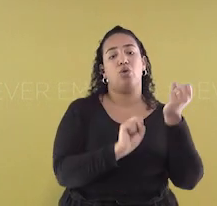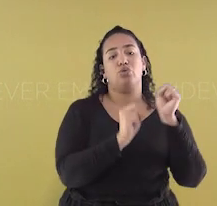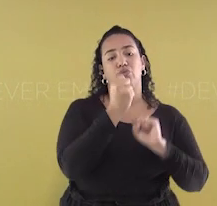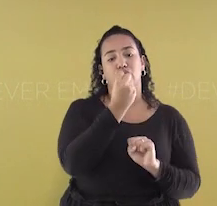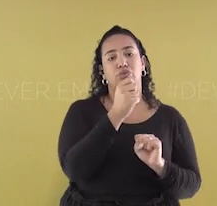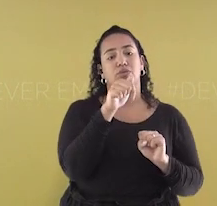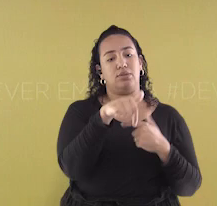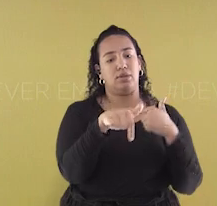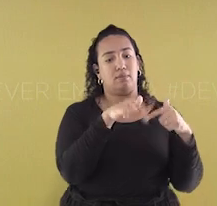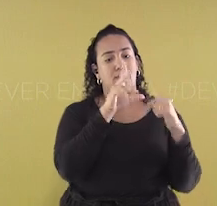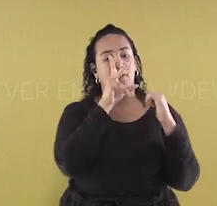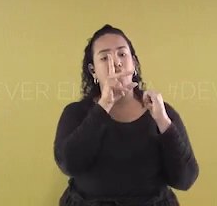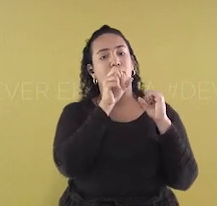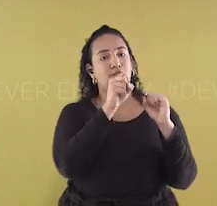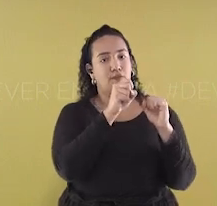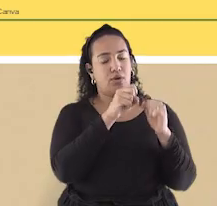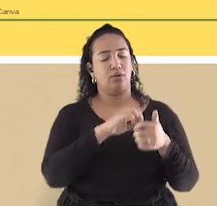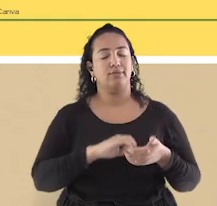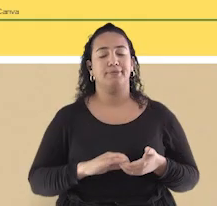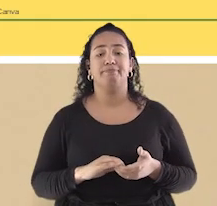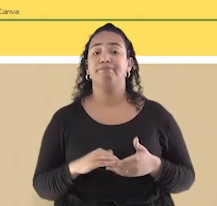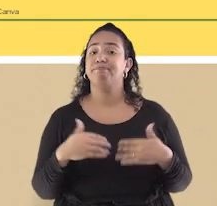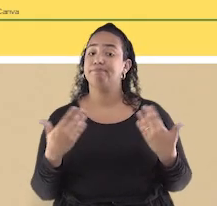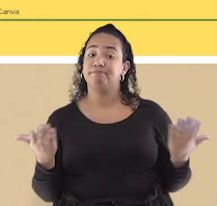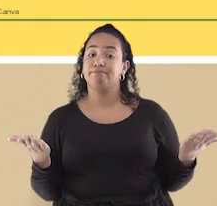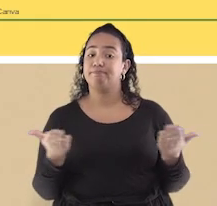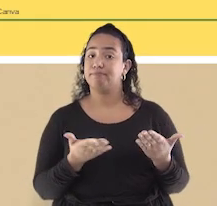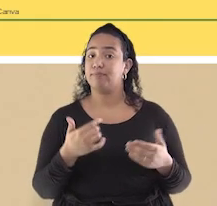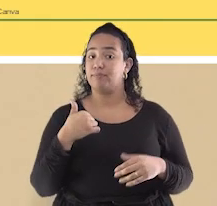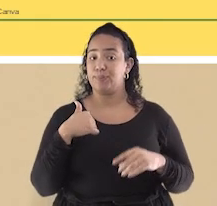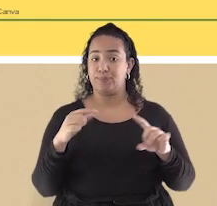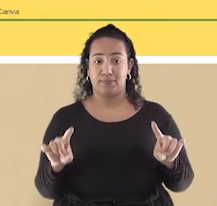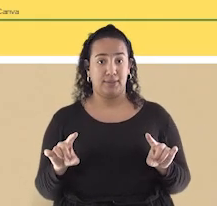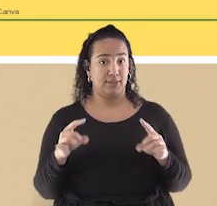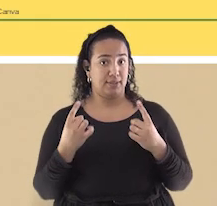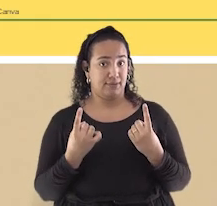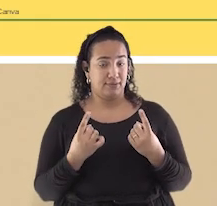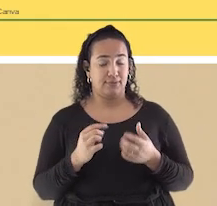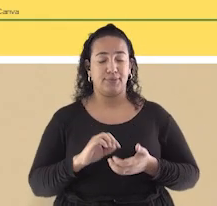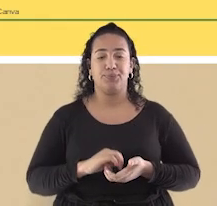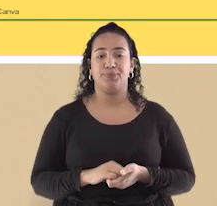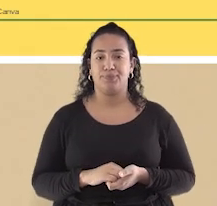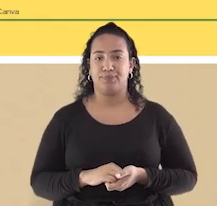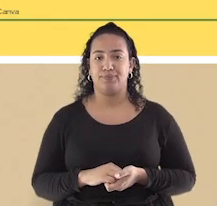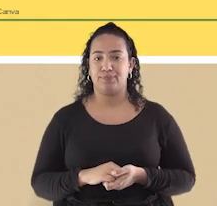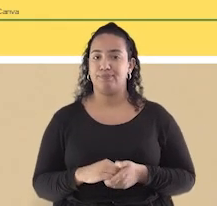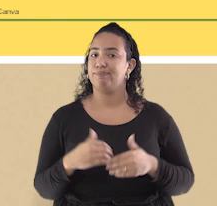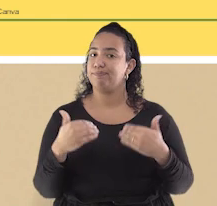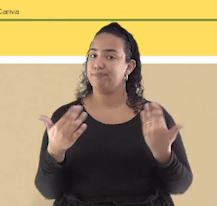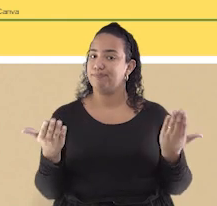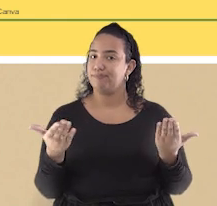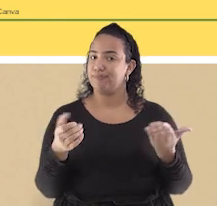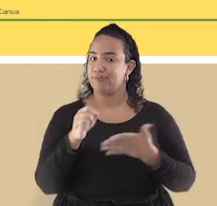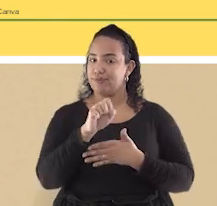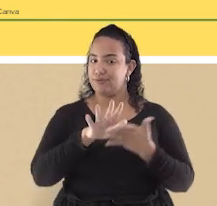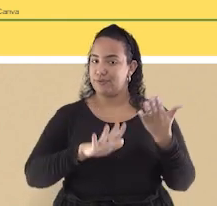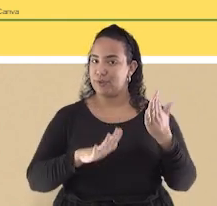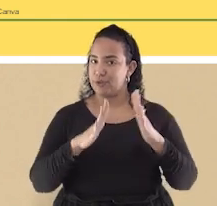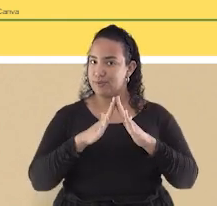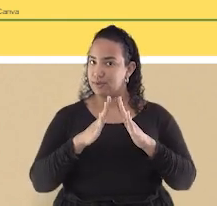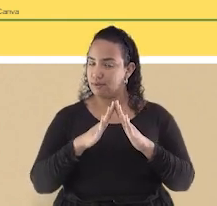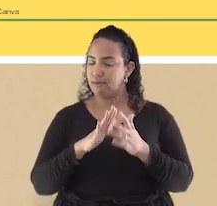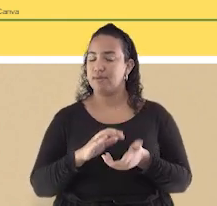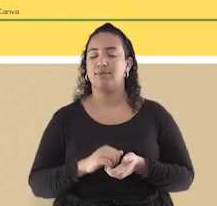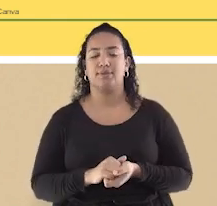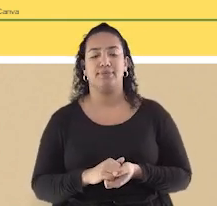ligadas ao comércio são muito fortes. Agora, que tal se eu deixar um desafio para vocês? Fica sendo a